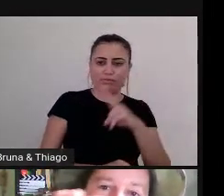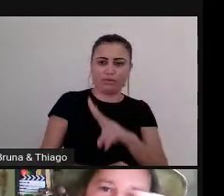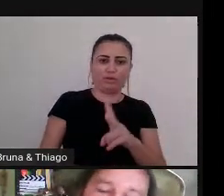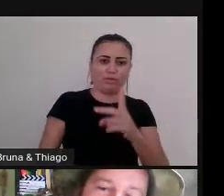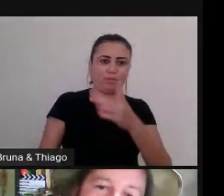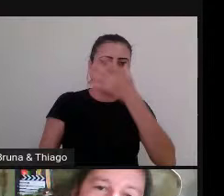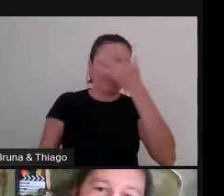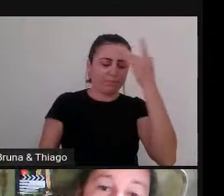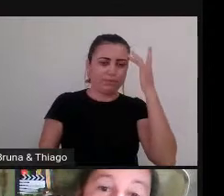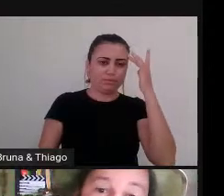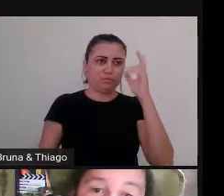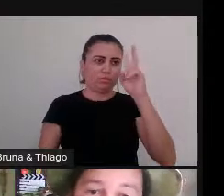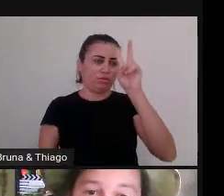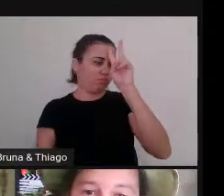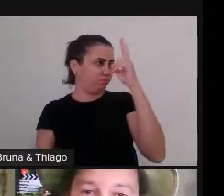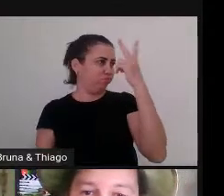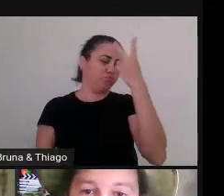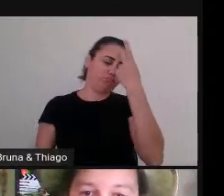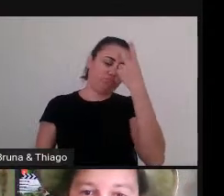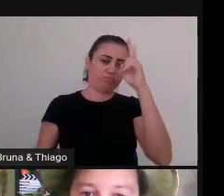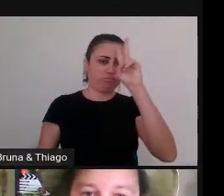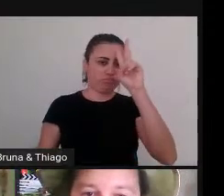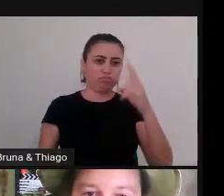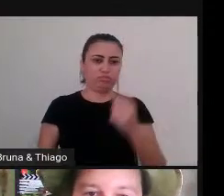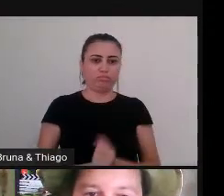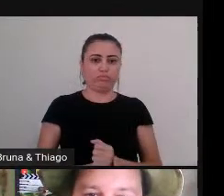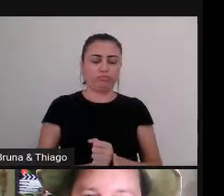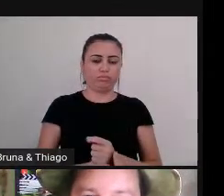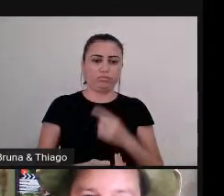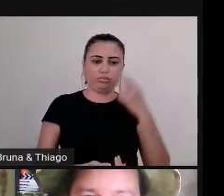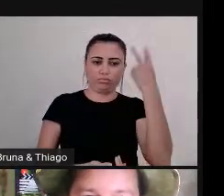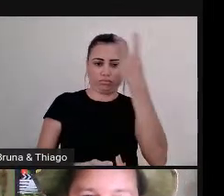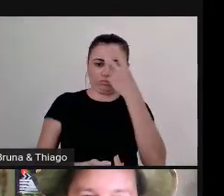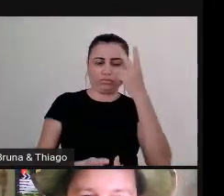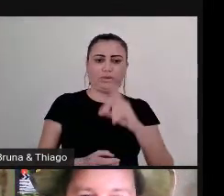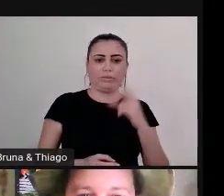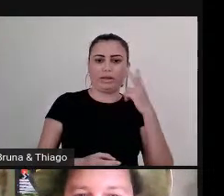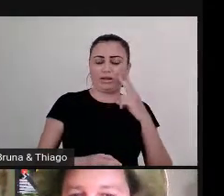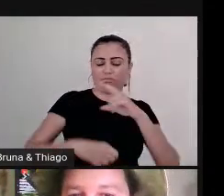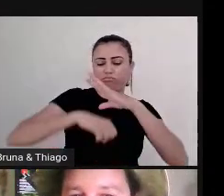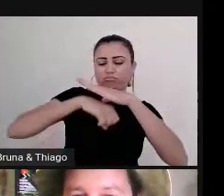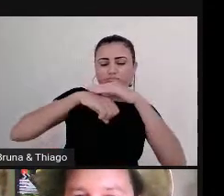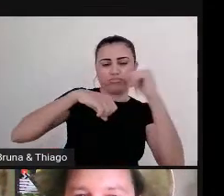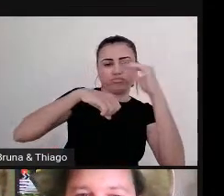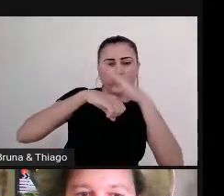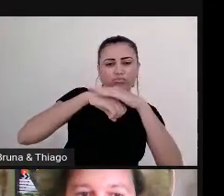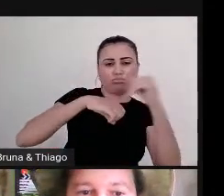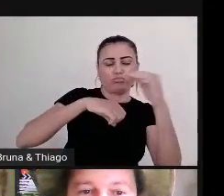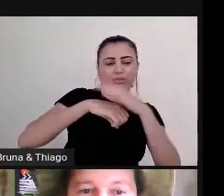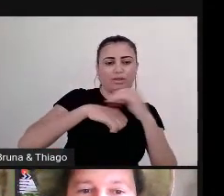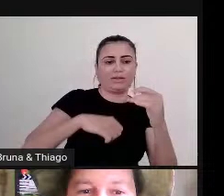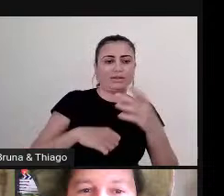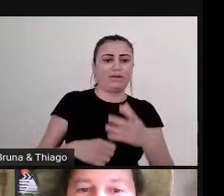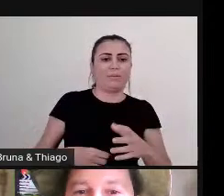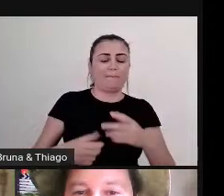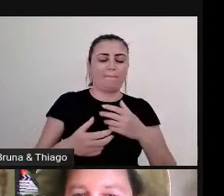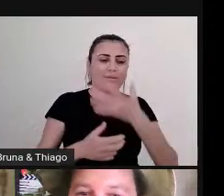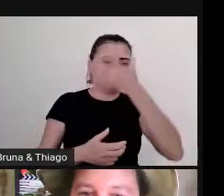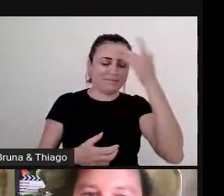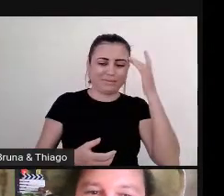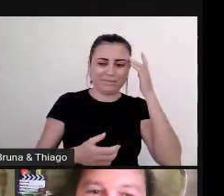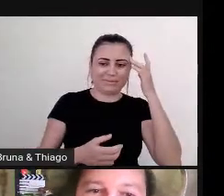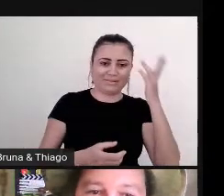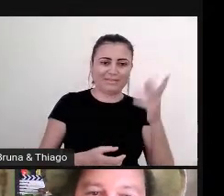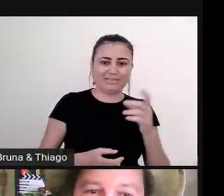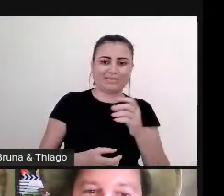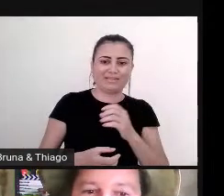lagarta Elvis, né? Fazendo carinho nessa posição aqui, na lagarta. Aí me mandaram, várias pessoas me mandaram, e aí, Flávio, tem coragem? É,